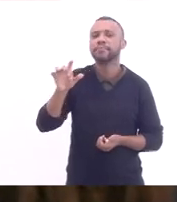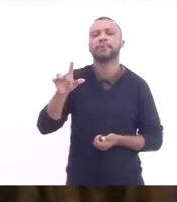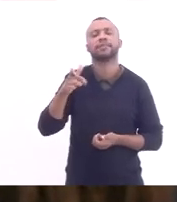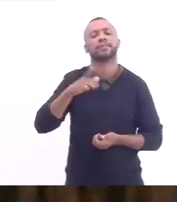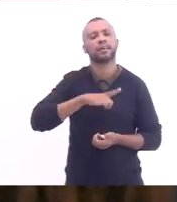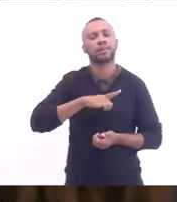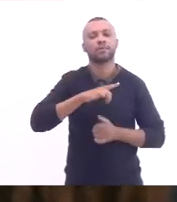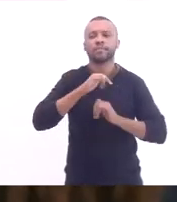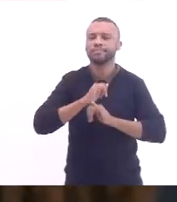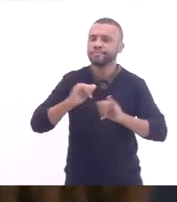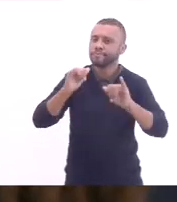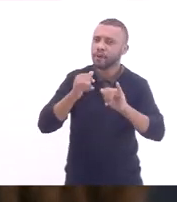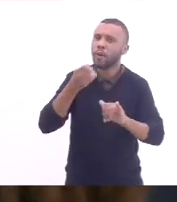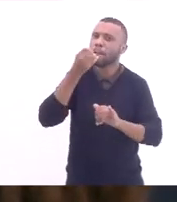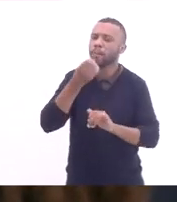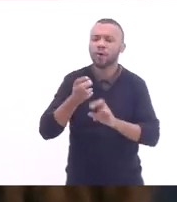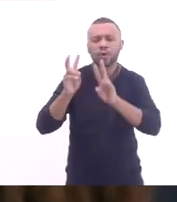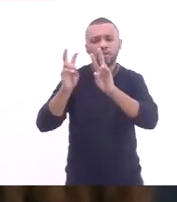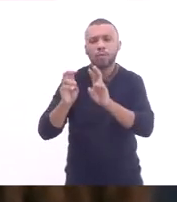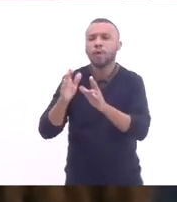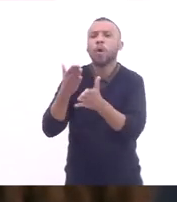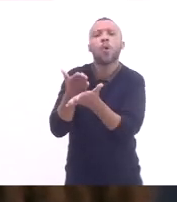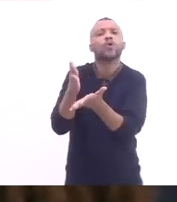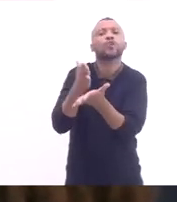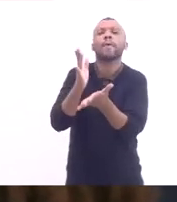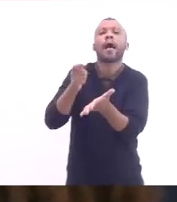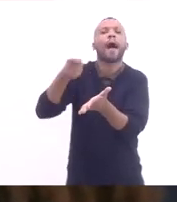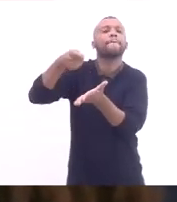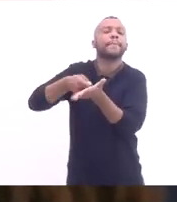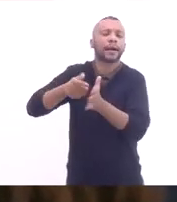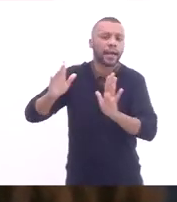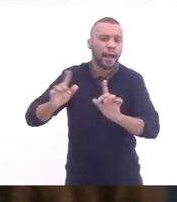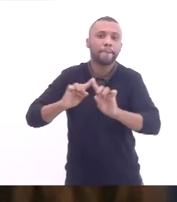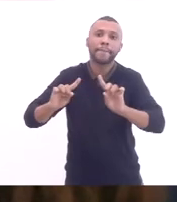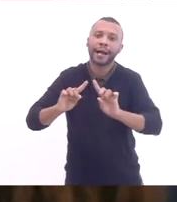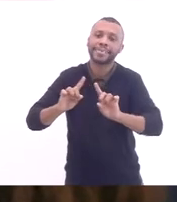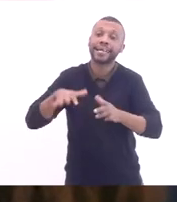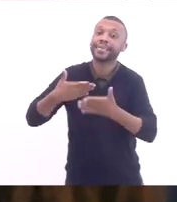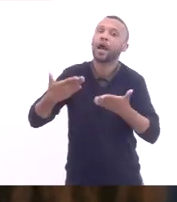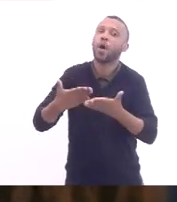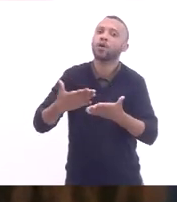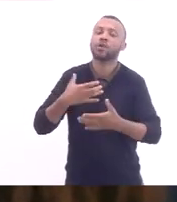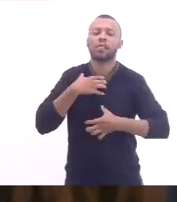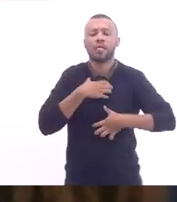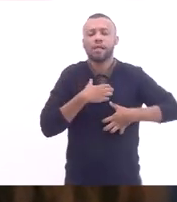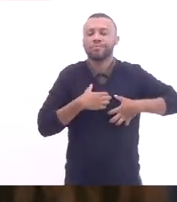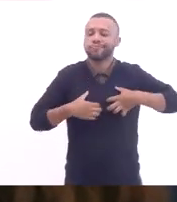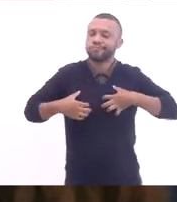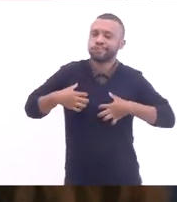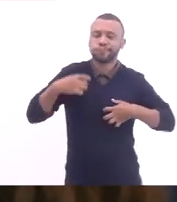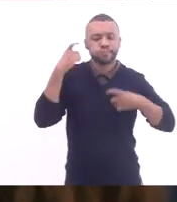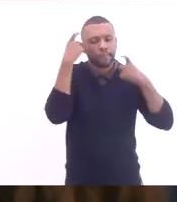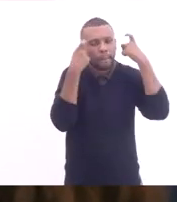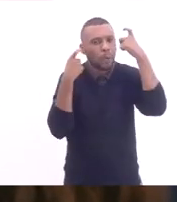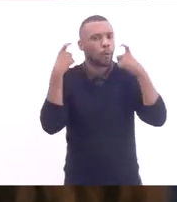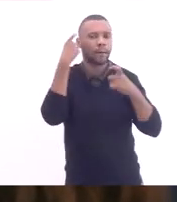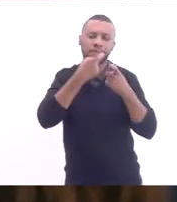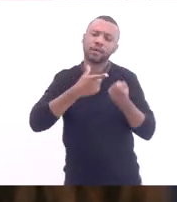da questão dos restos a pagar, né, mas continuo com algumas aflições. E essas aflições são as de sempre.